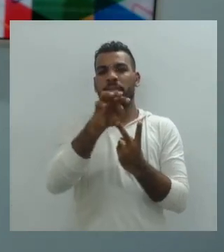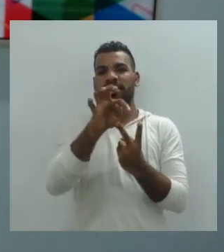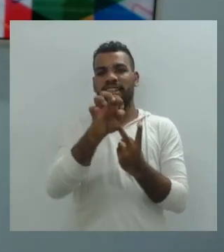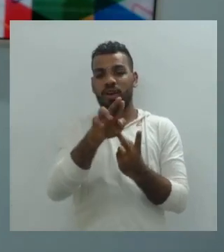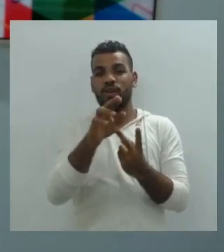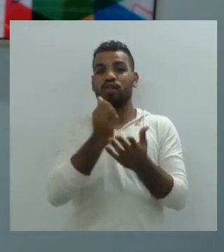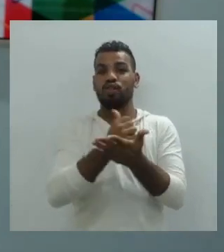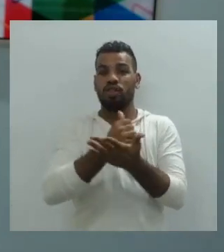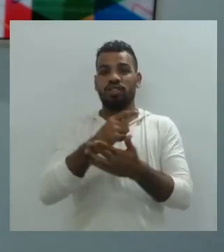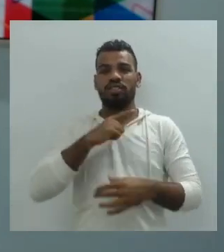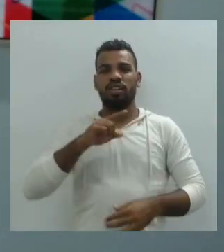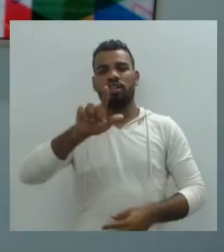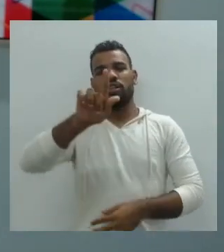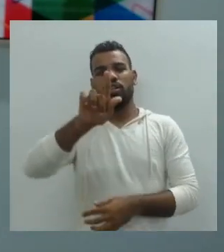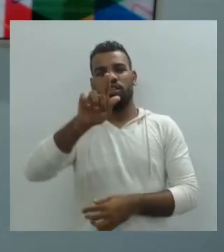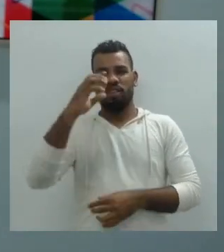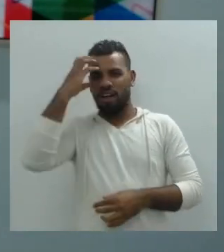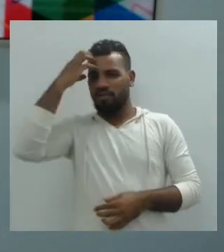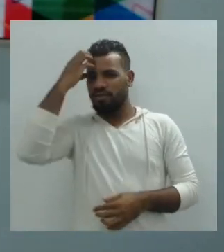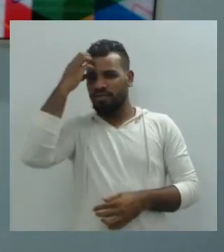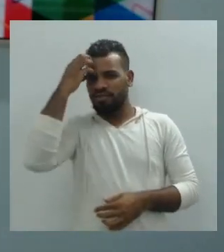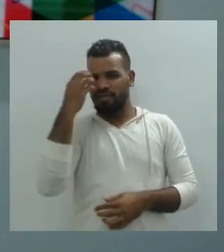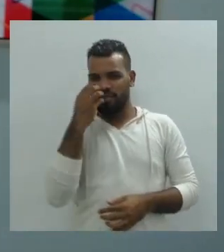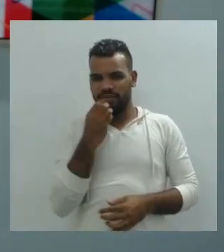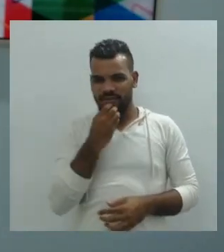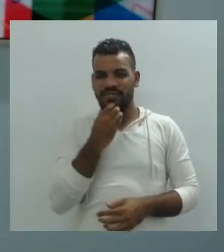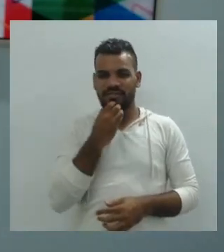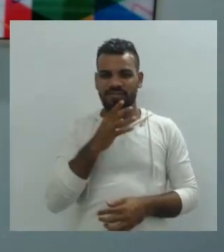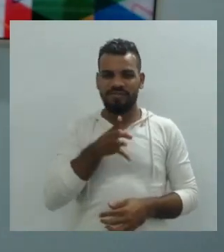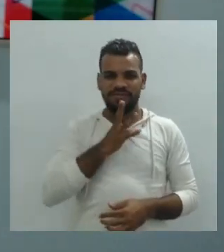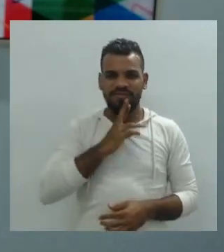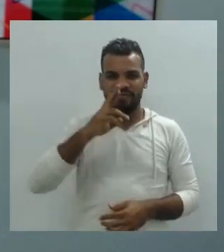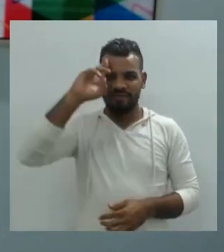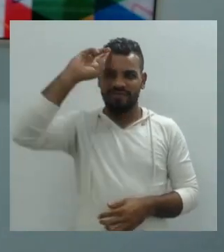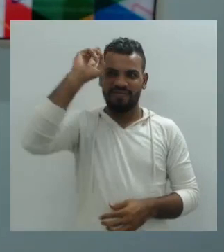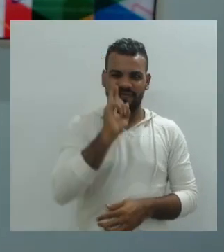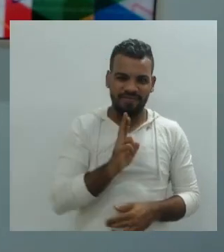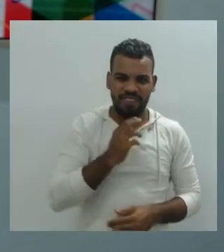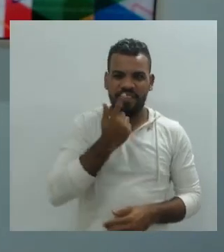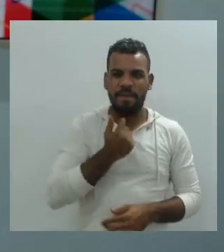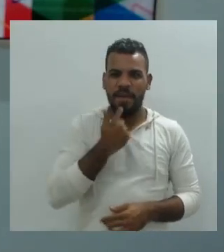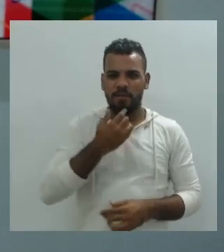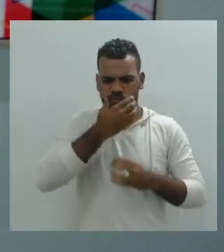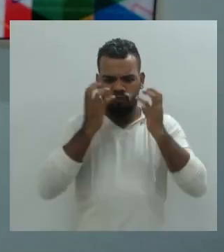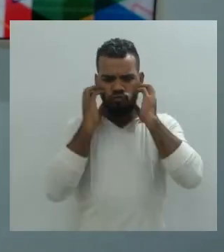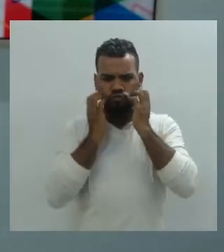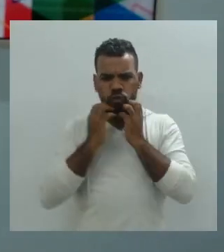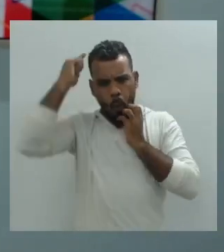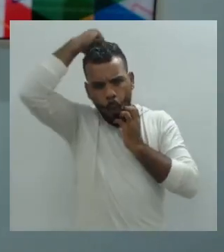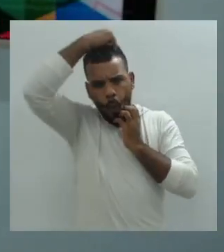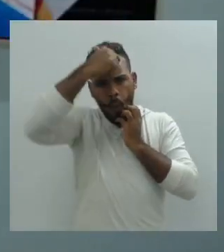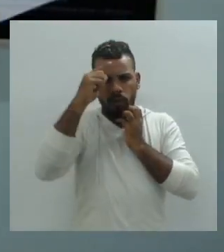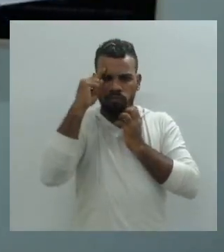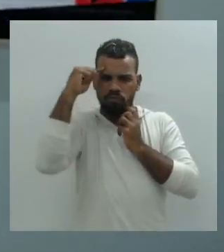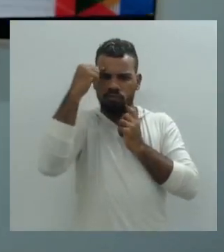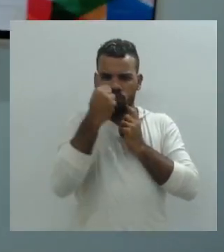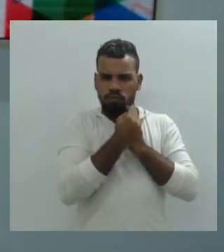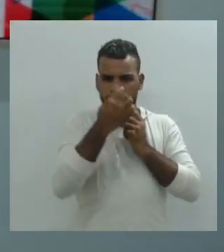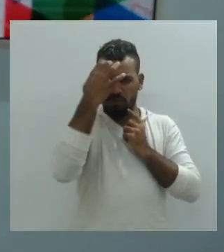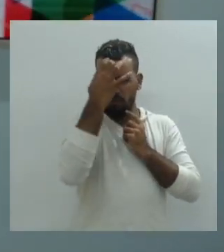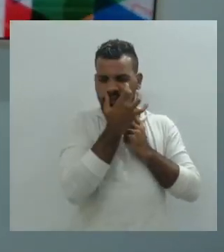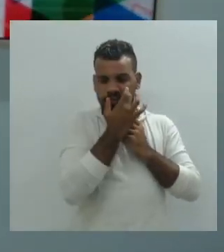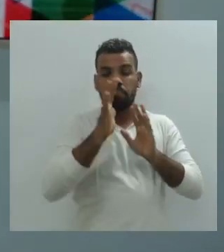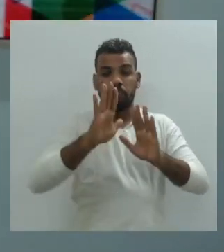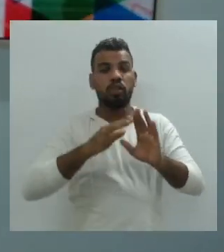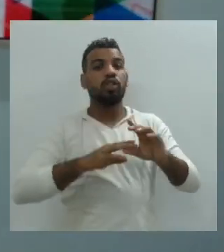da série God of War. Bacana? Mas não confunde, hein? História e mitologia são uma coisa, jogos são